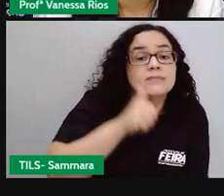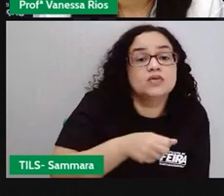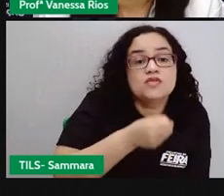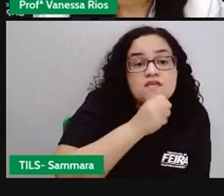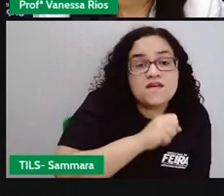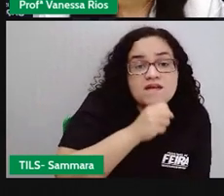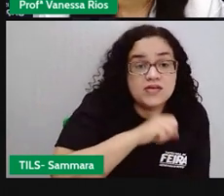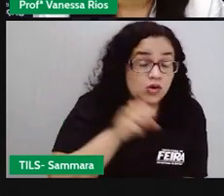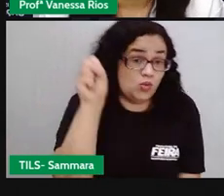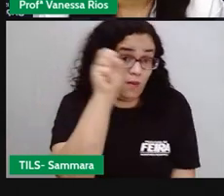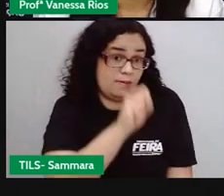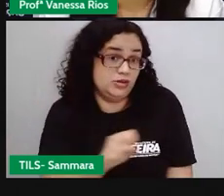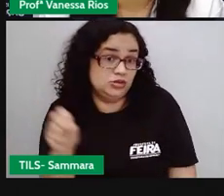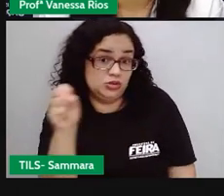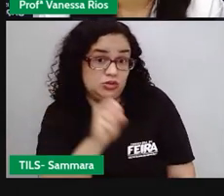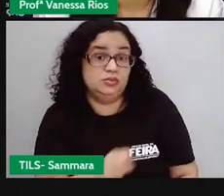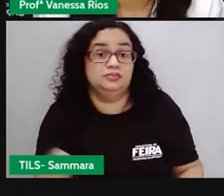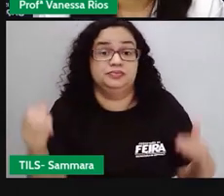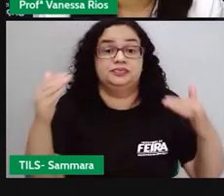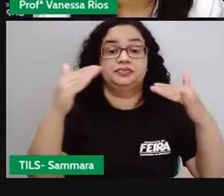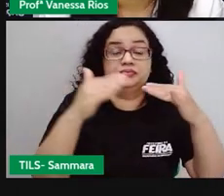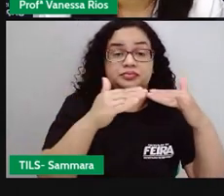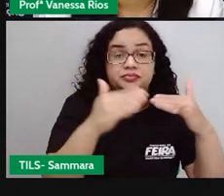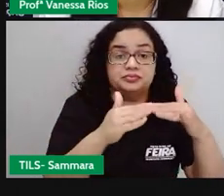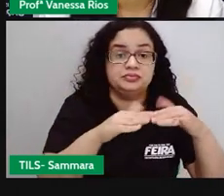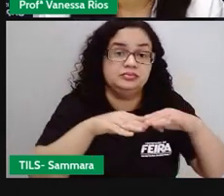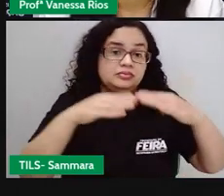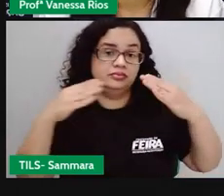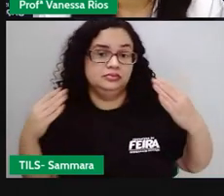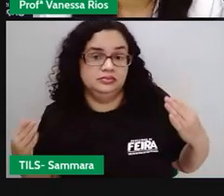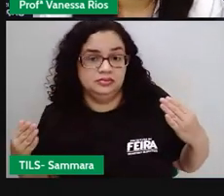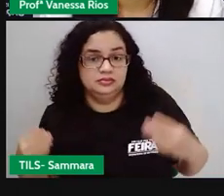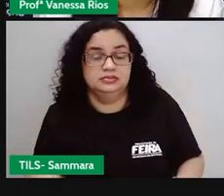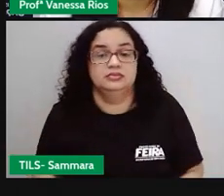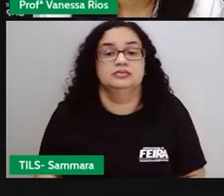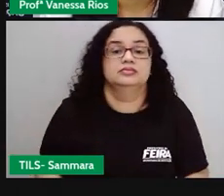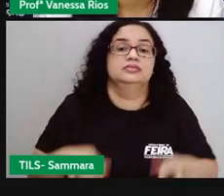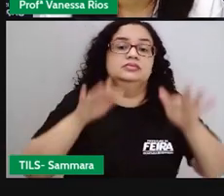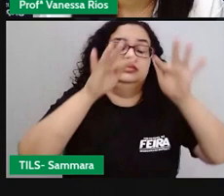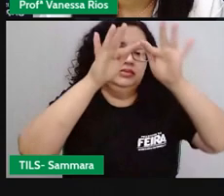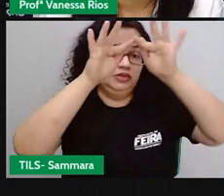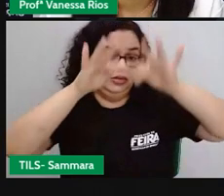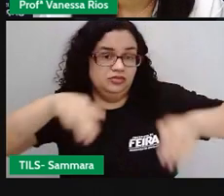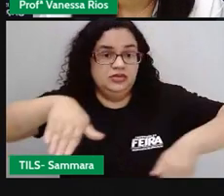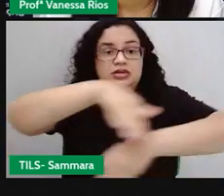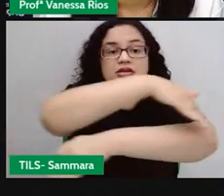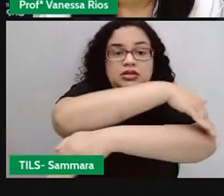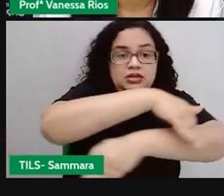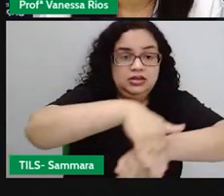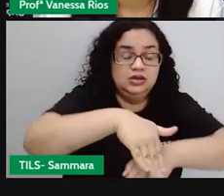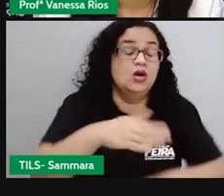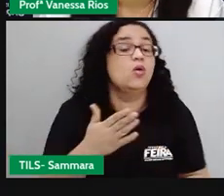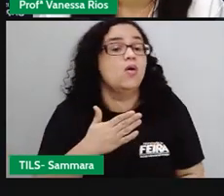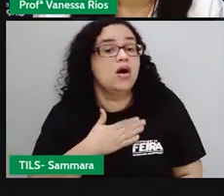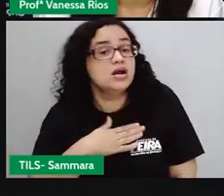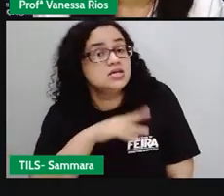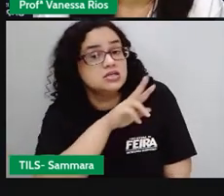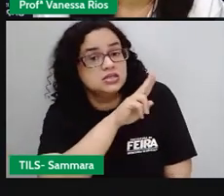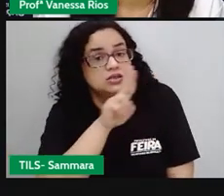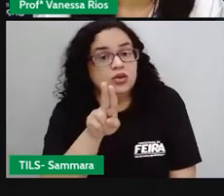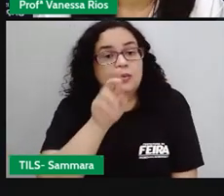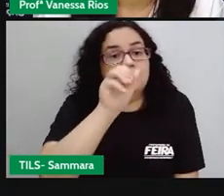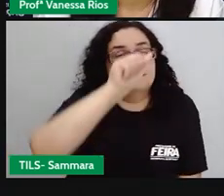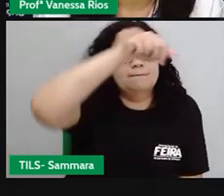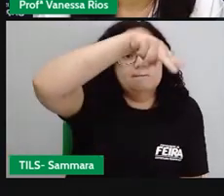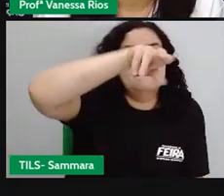uma mulher muito velha, uma solteirona que morava numa casinha caindo aos pedaços no fim de nossa rua.